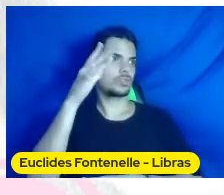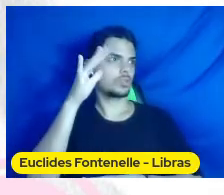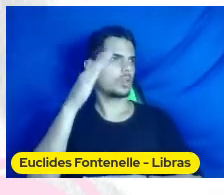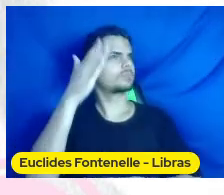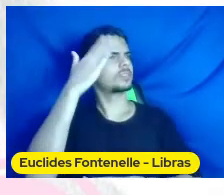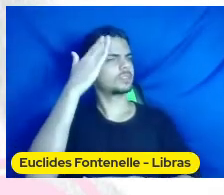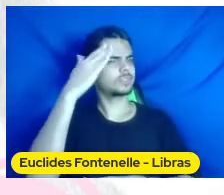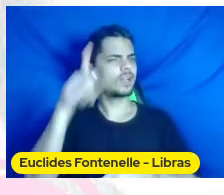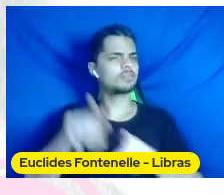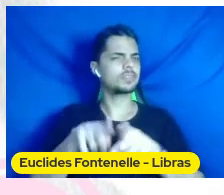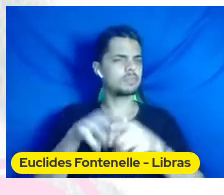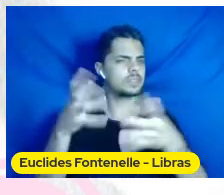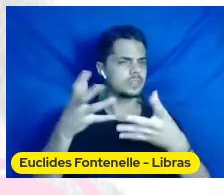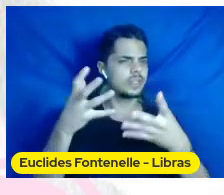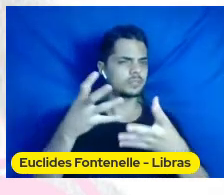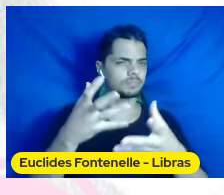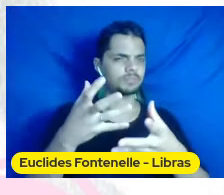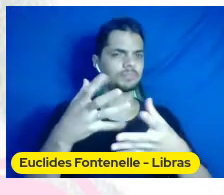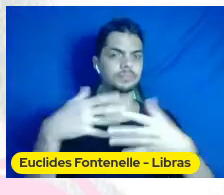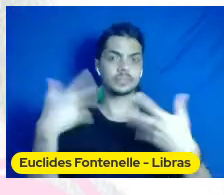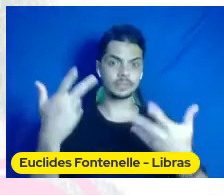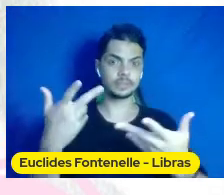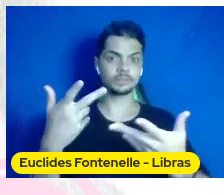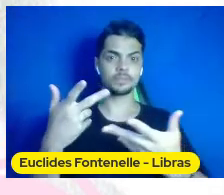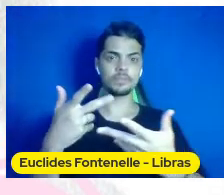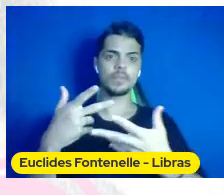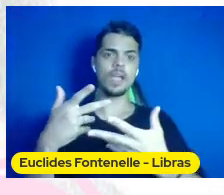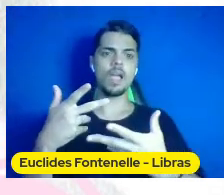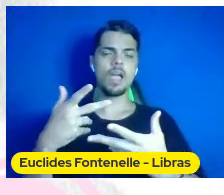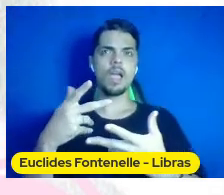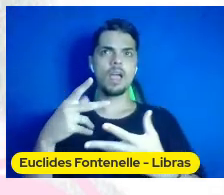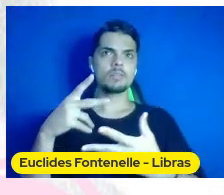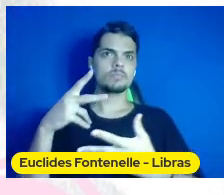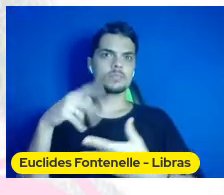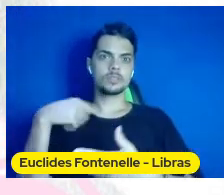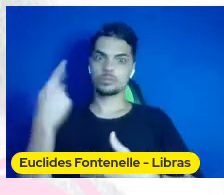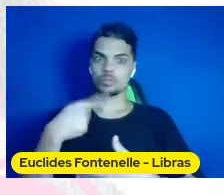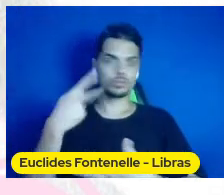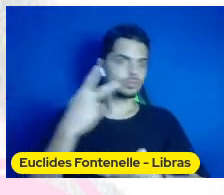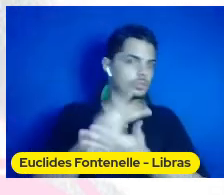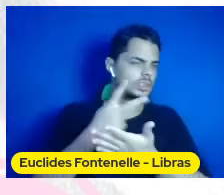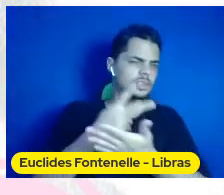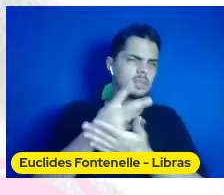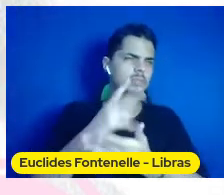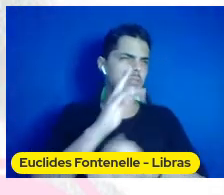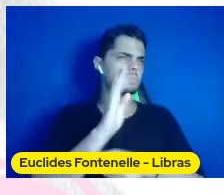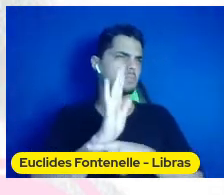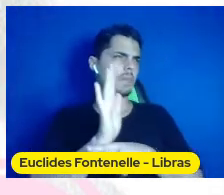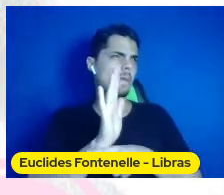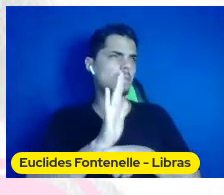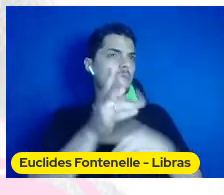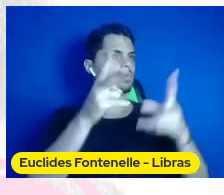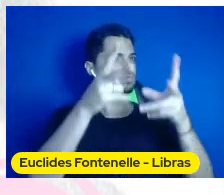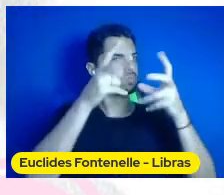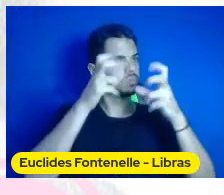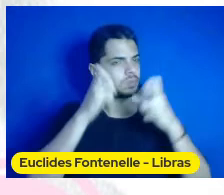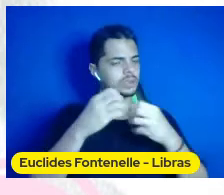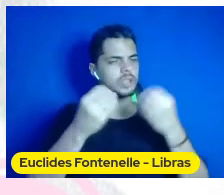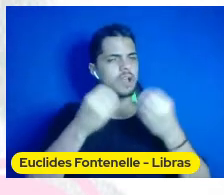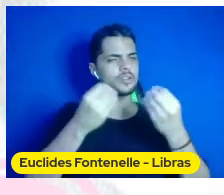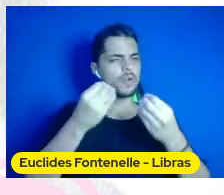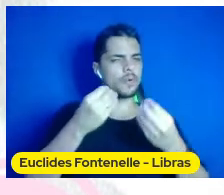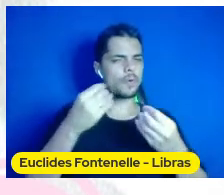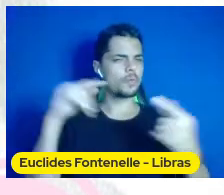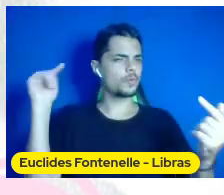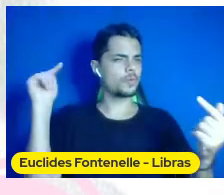aí... A gente sempre vislumbra, né, nessas animações, as possibilidades, né? E nessa sua